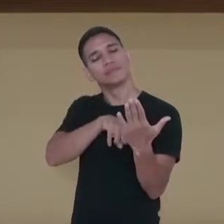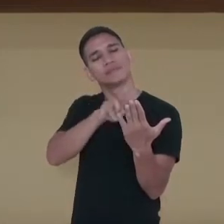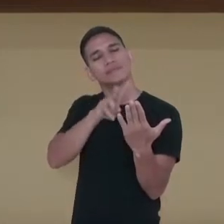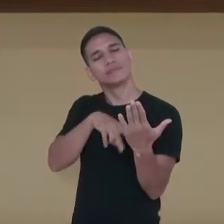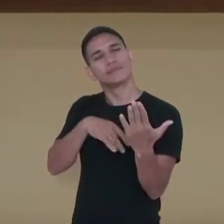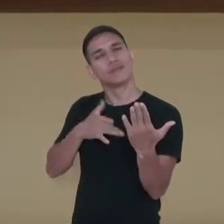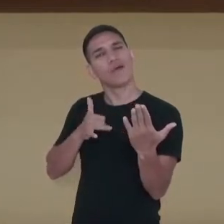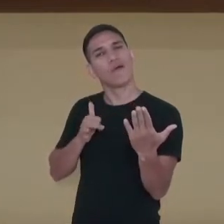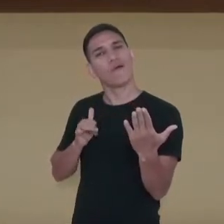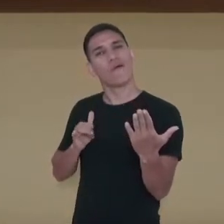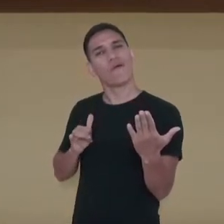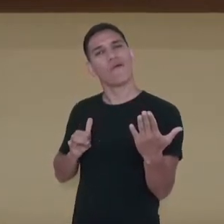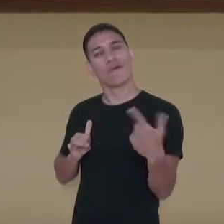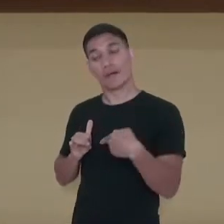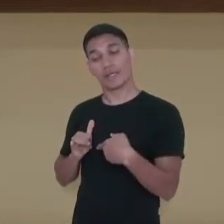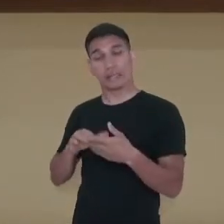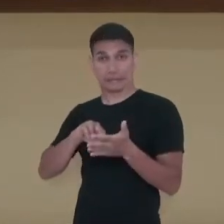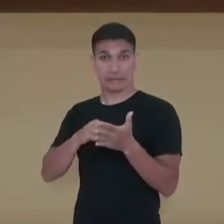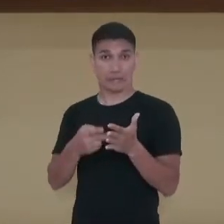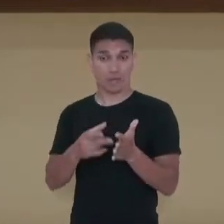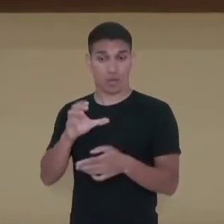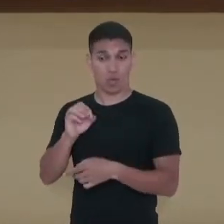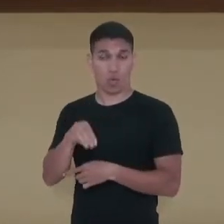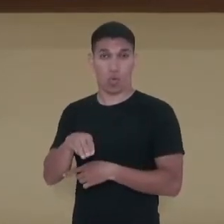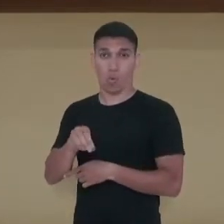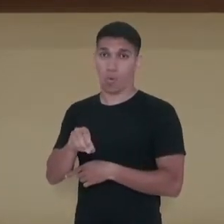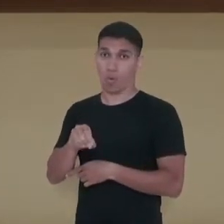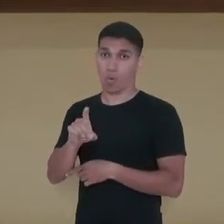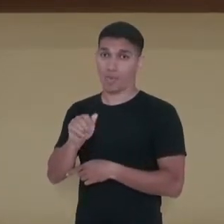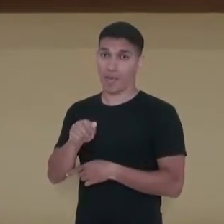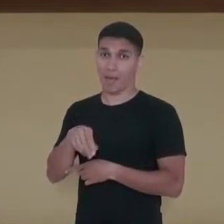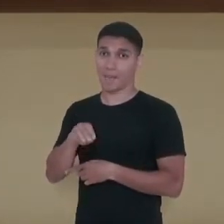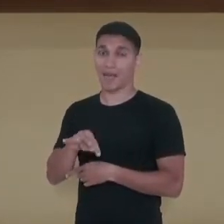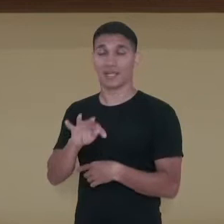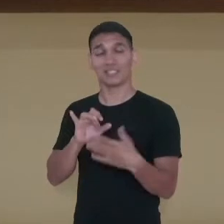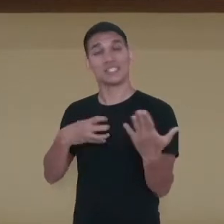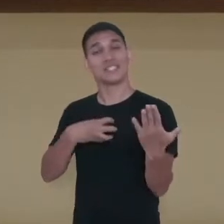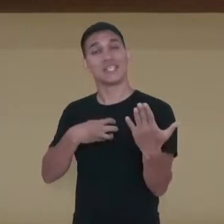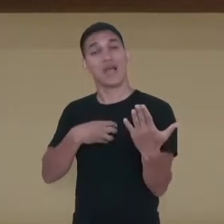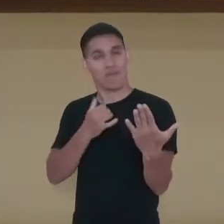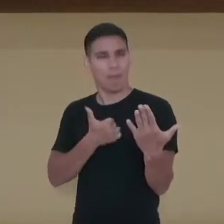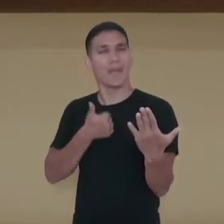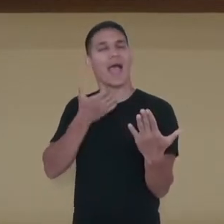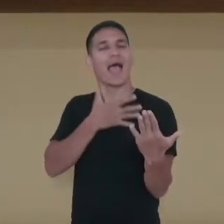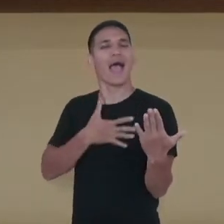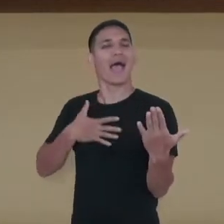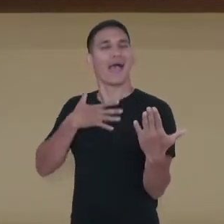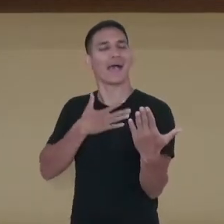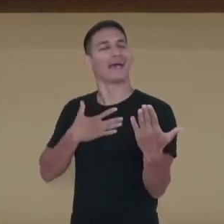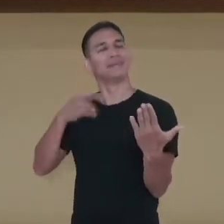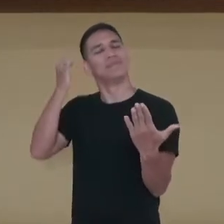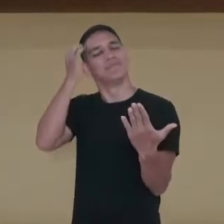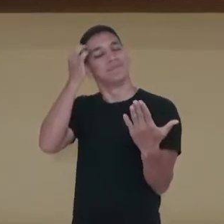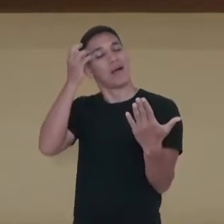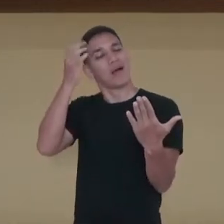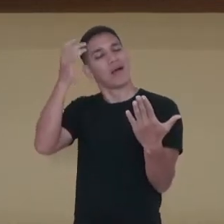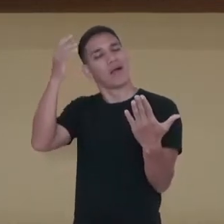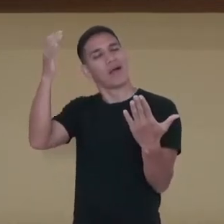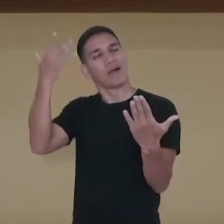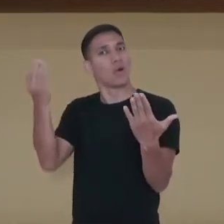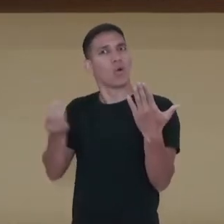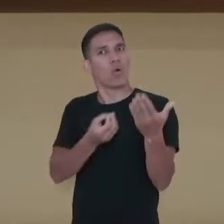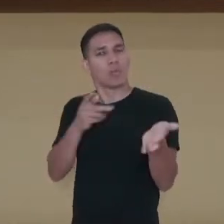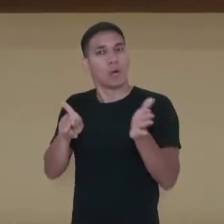comodamente, quer dizer que ele estava, isso é positivo. Agora imagina ele viajando, ó, como